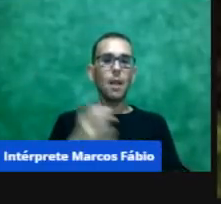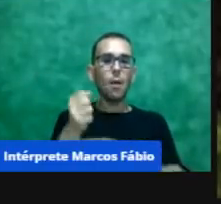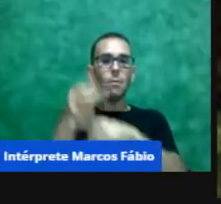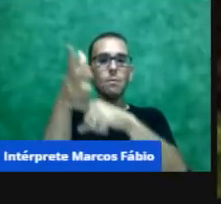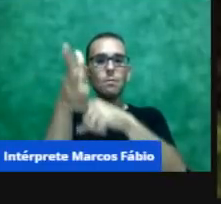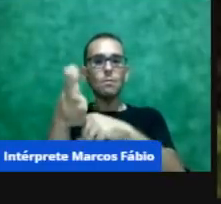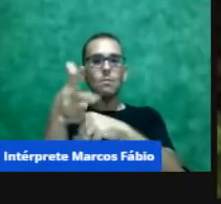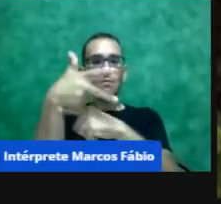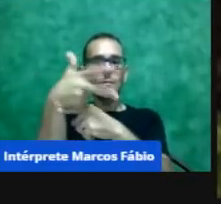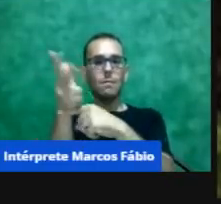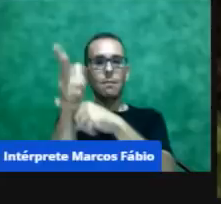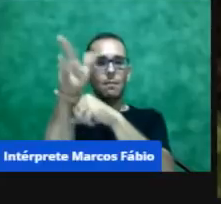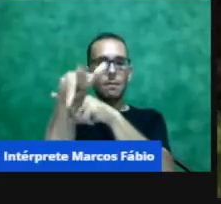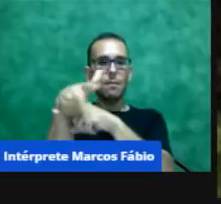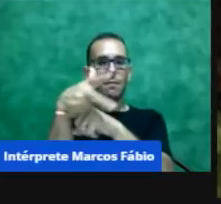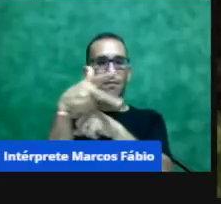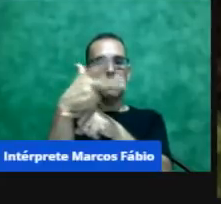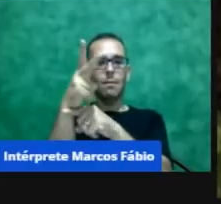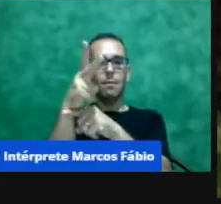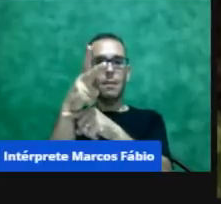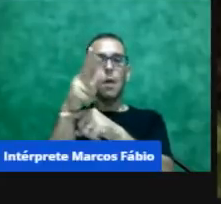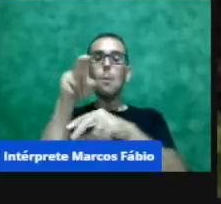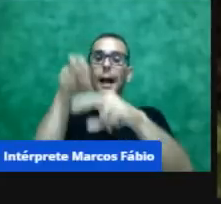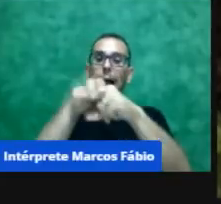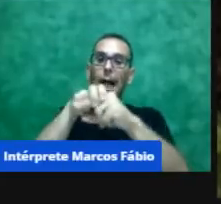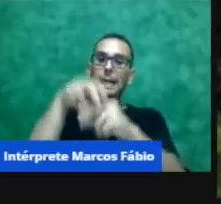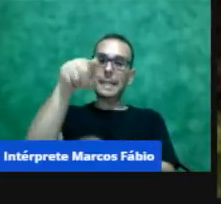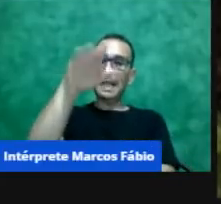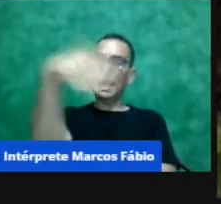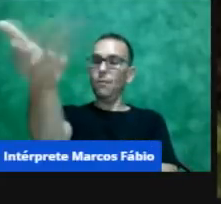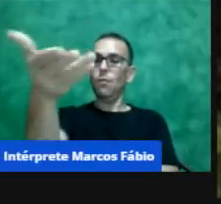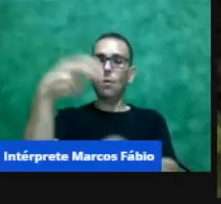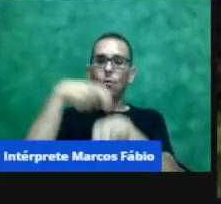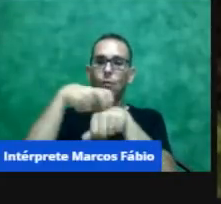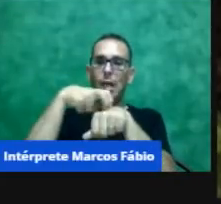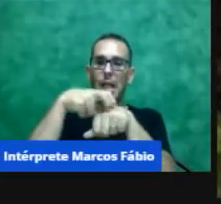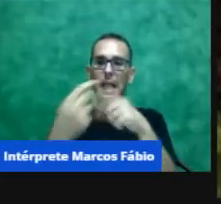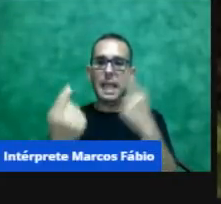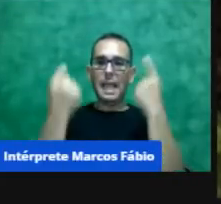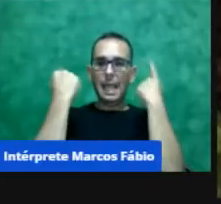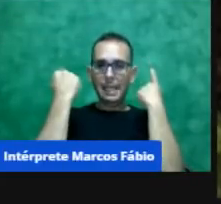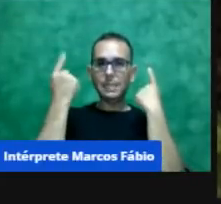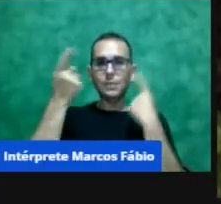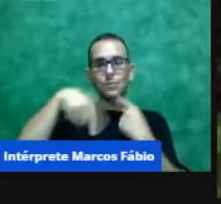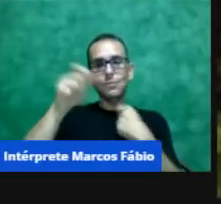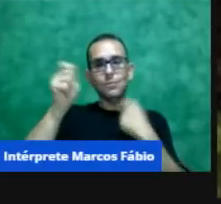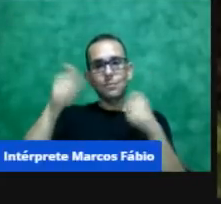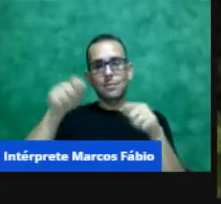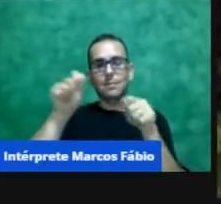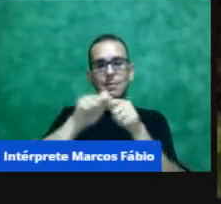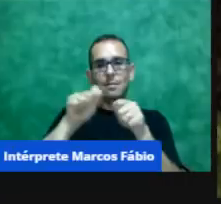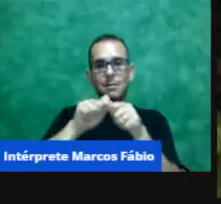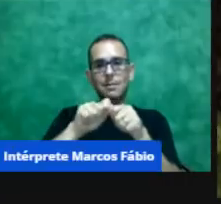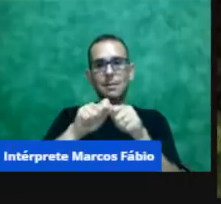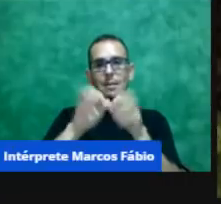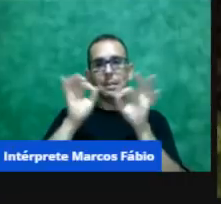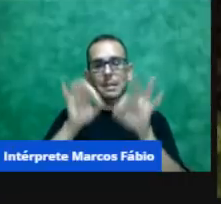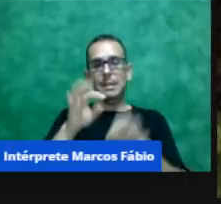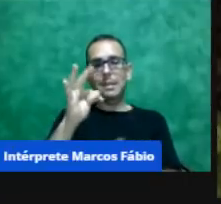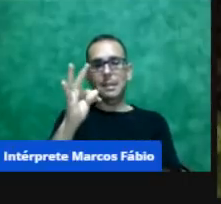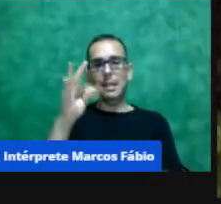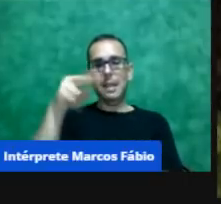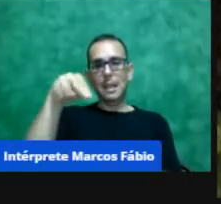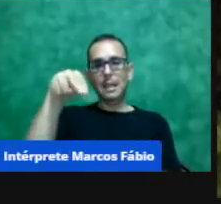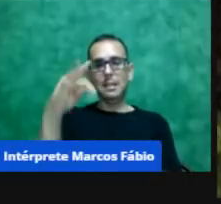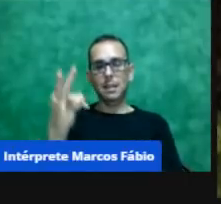O tripé, né? Uma cadeira no caso, o fundo verde, que vocês podem ver que é feito de TNT,